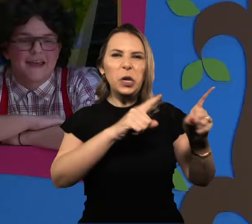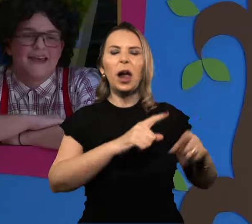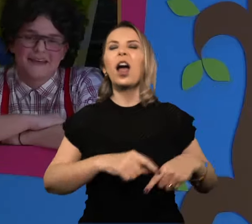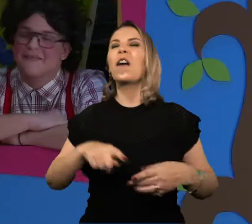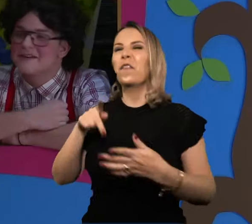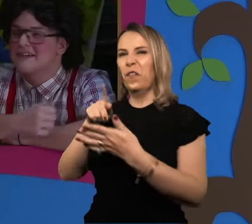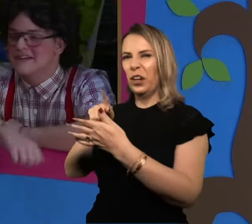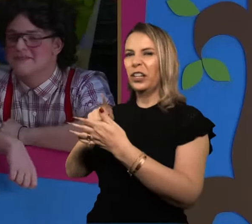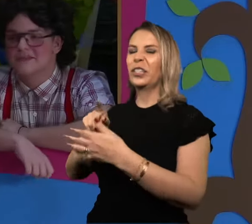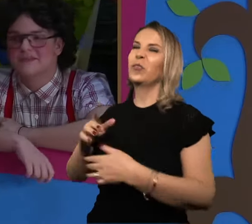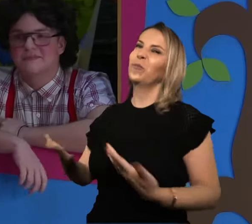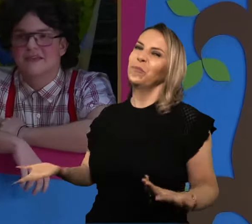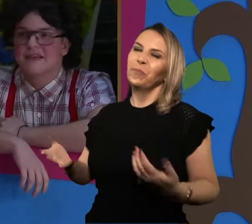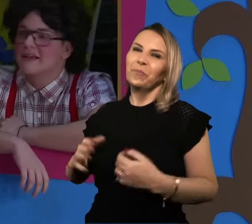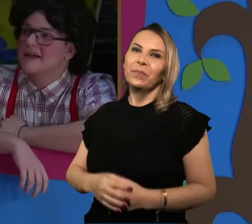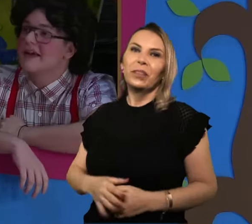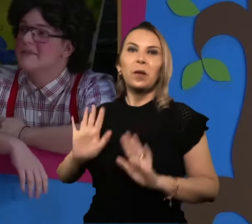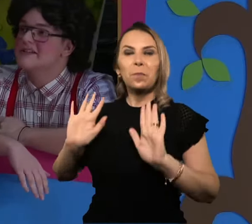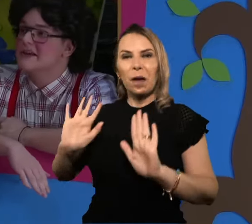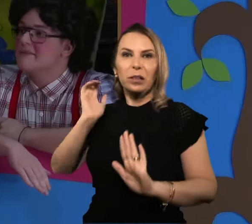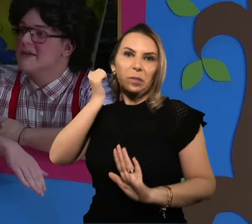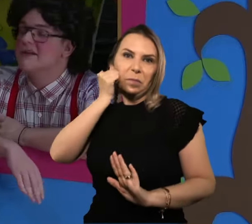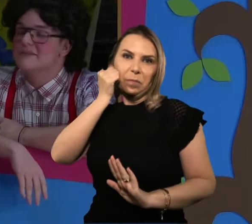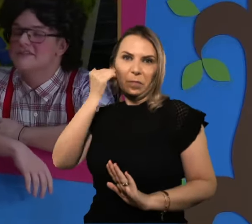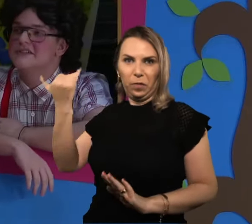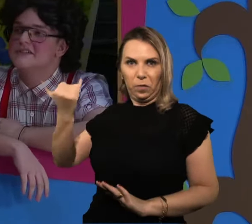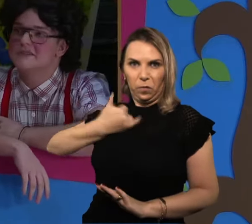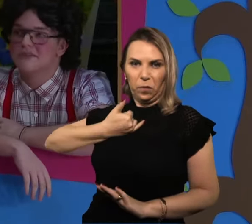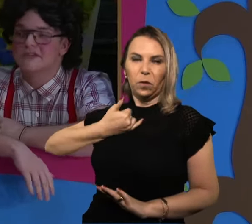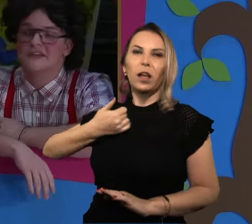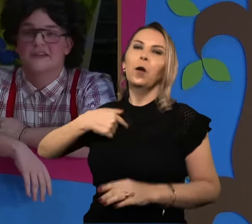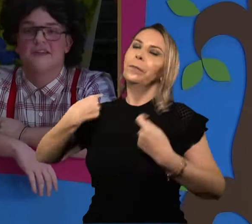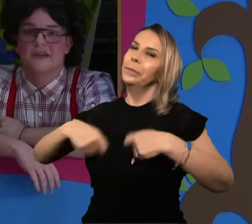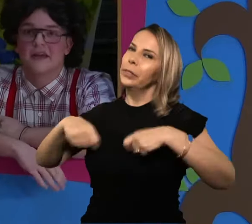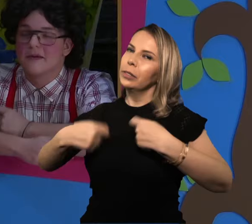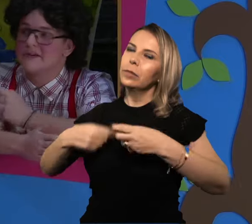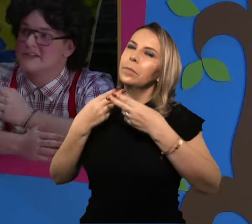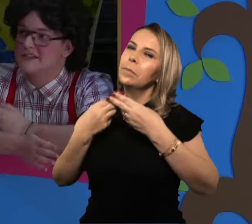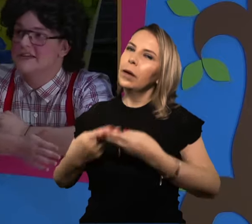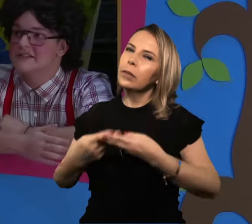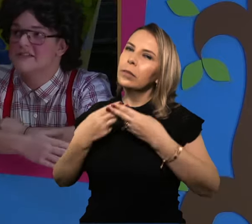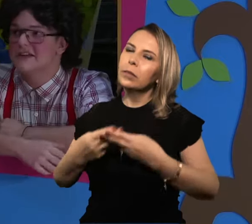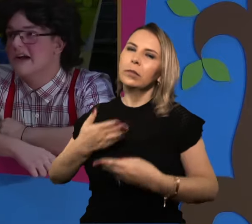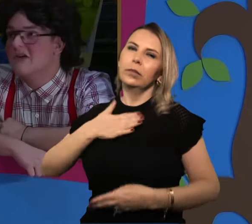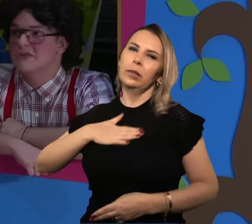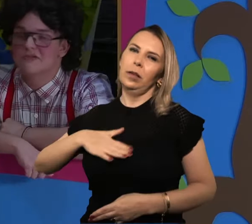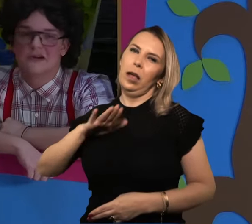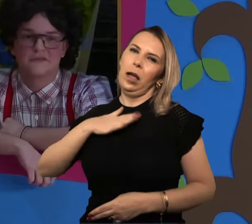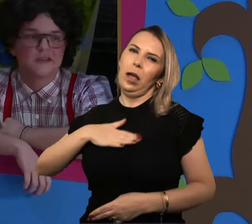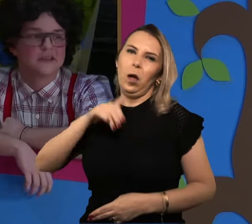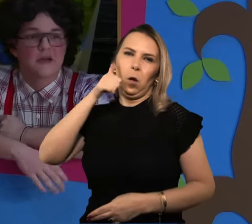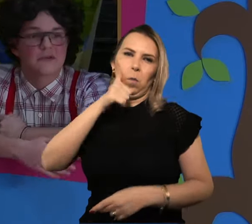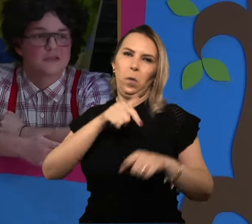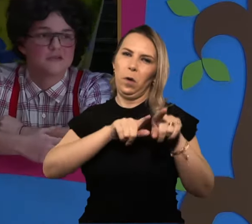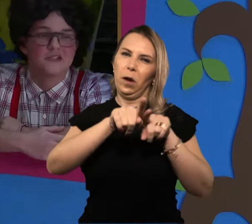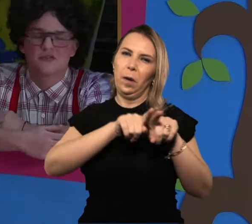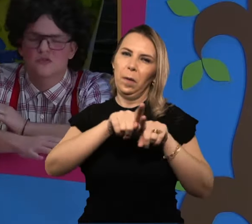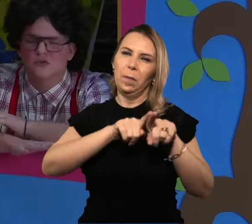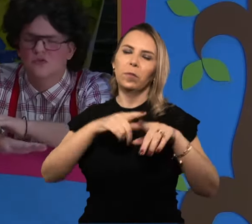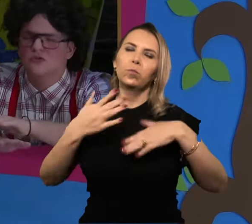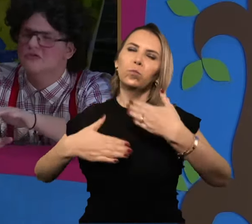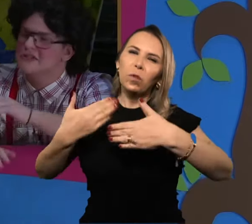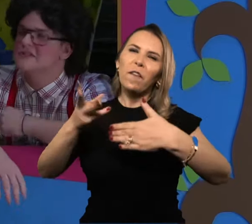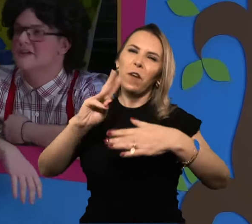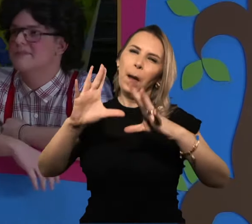mundo. É verdade mesmo. É, mas a minha mãe me disse que eu tenho que ter paciência e calma com a Vicky, porque um